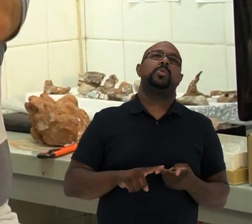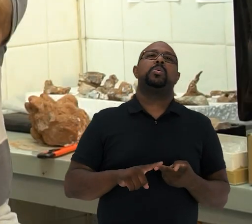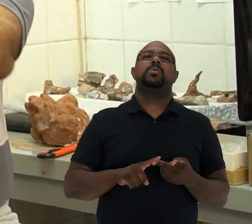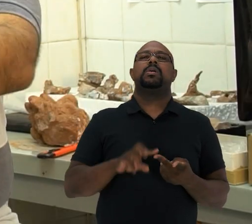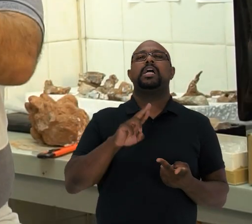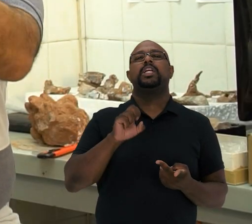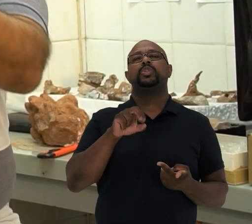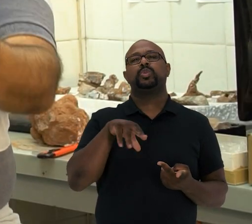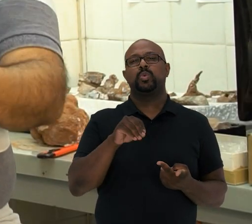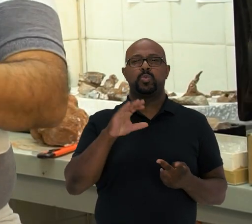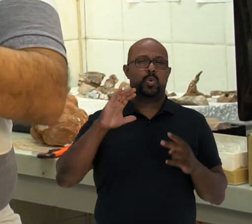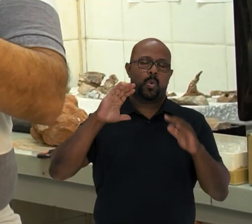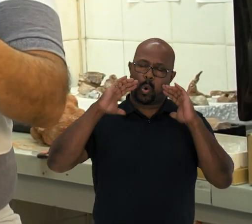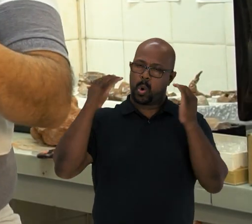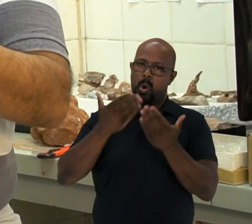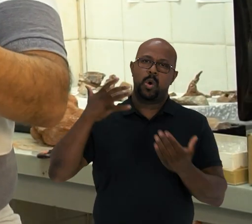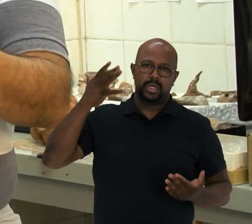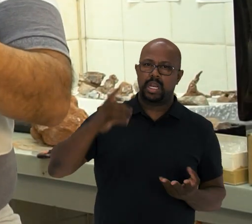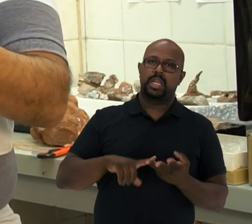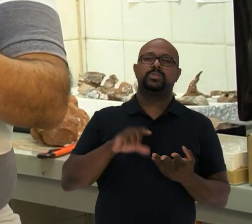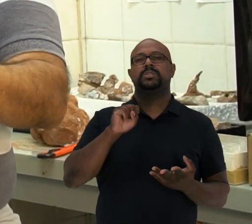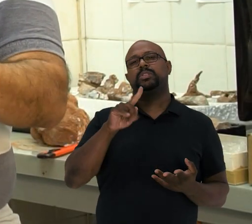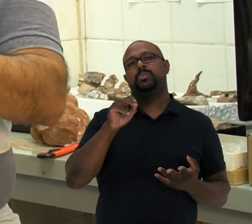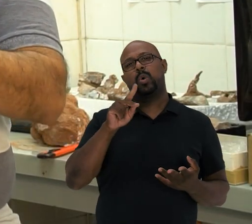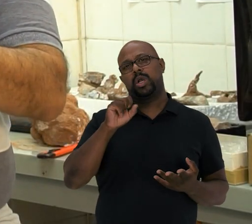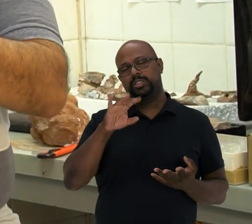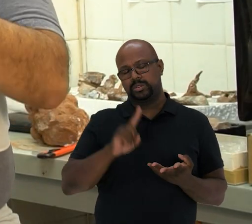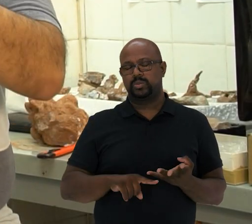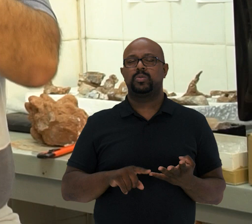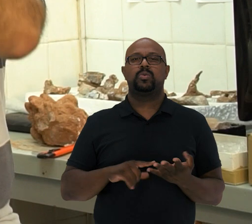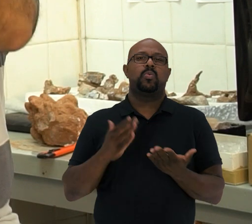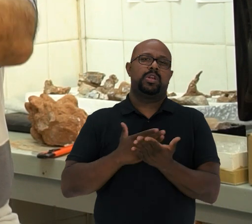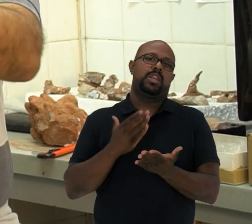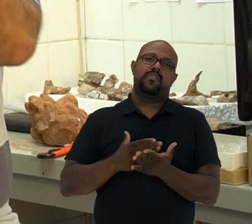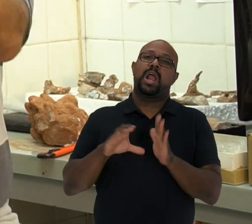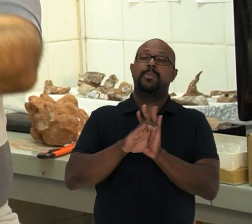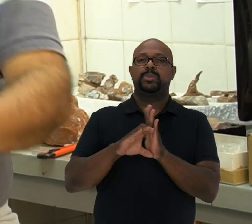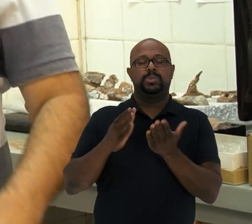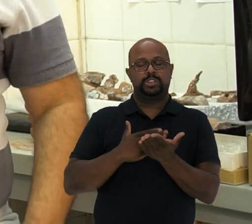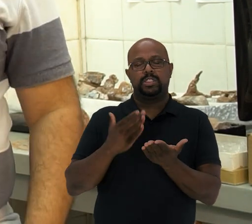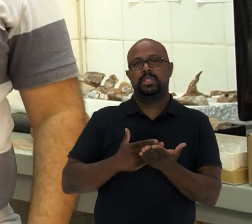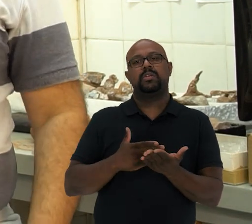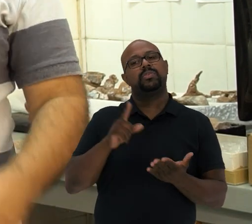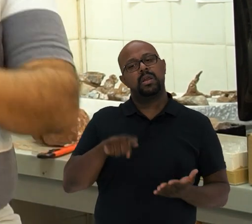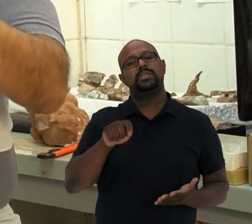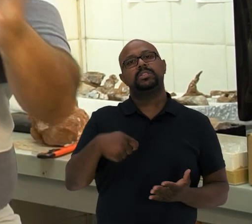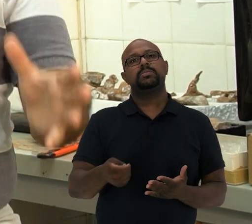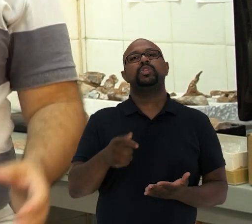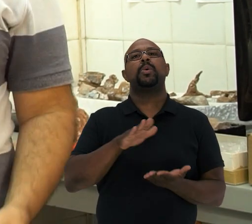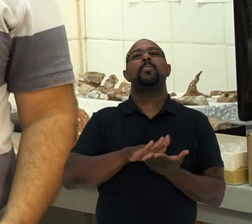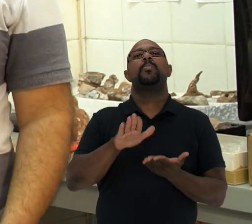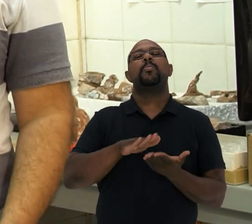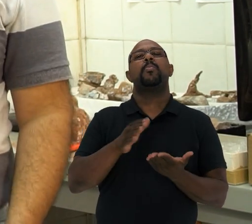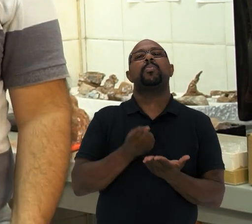uma publicação, um resumo num congresso, num simpósio, num livro, num capítulo de livro, né, seria o que a